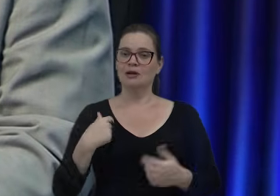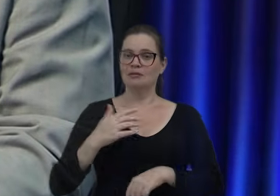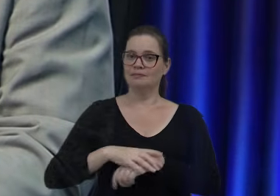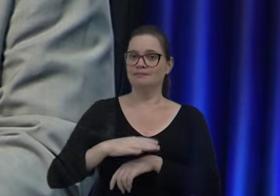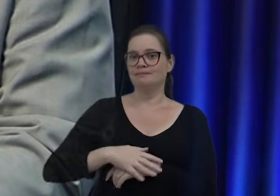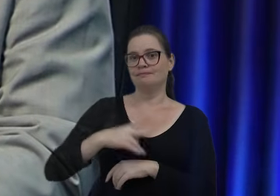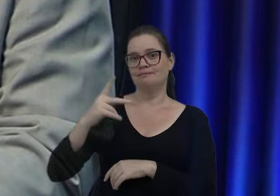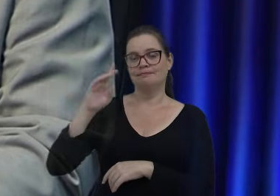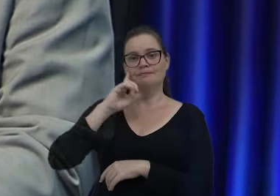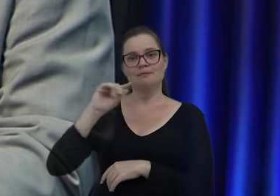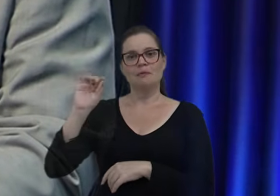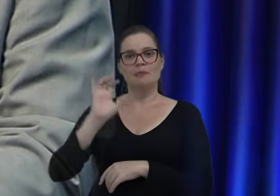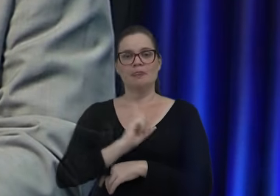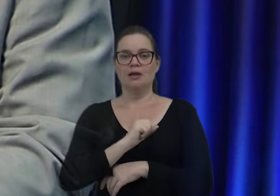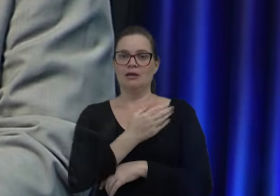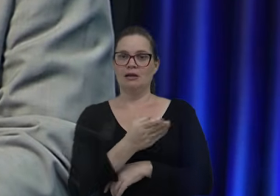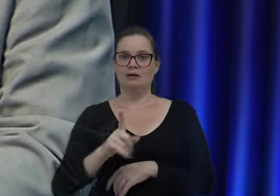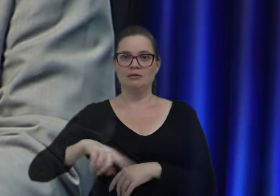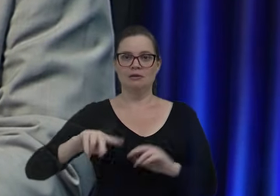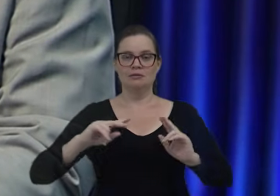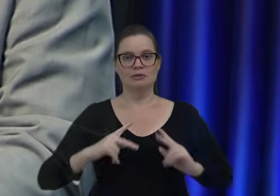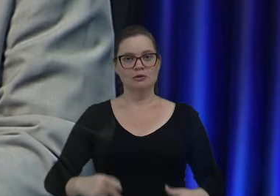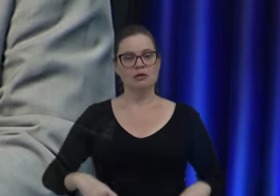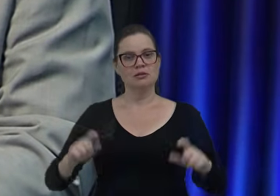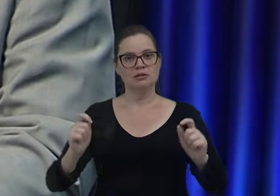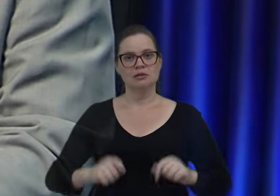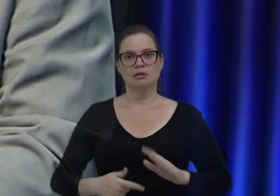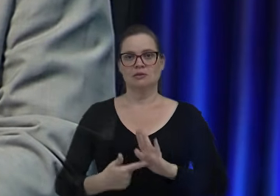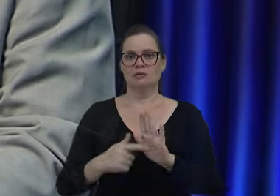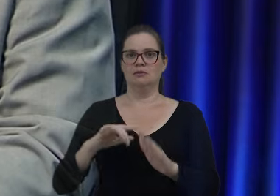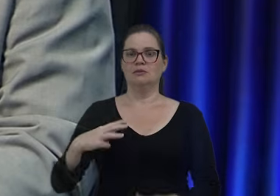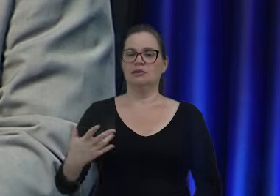se revela, como Deus se manifesta em vida,